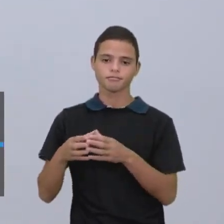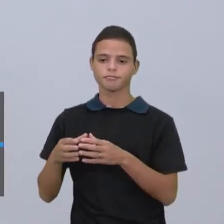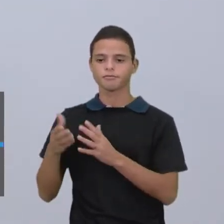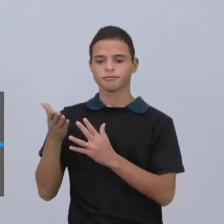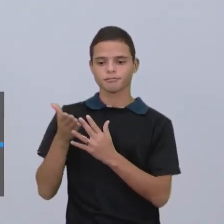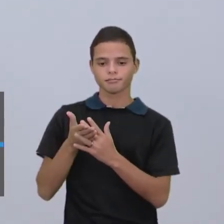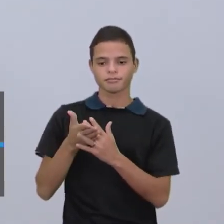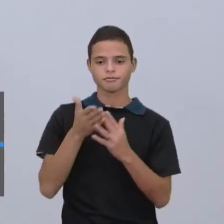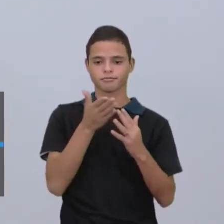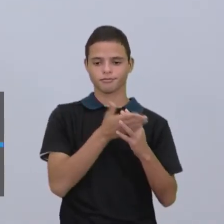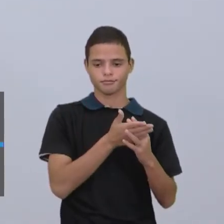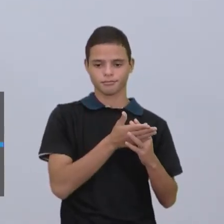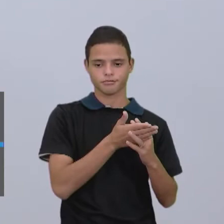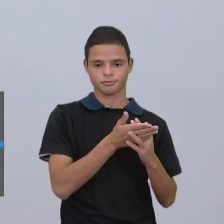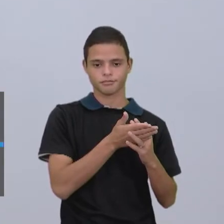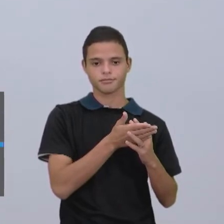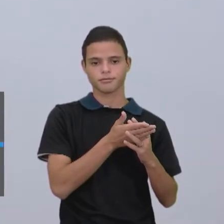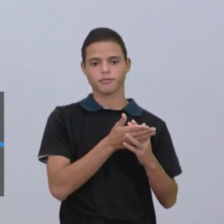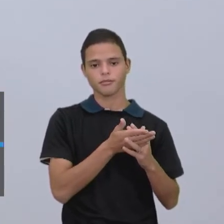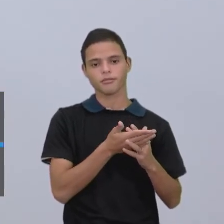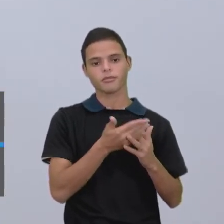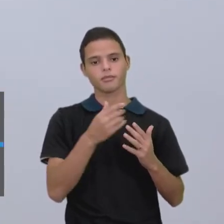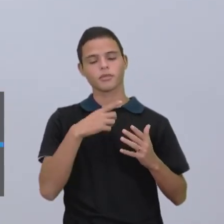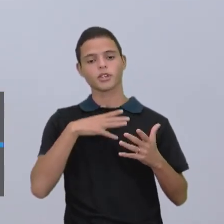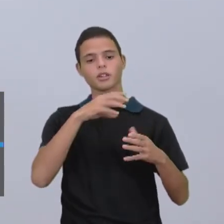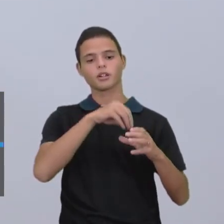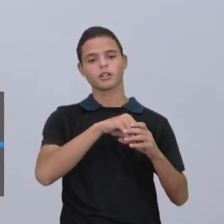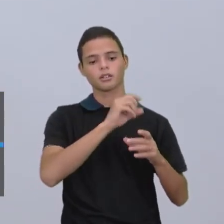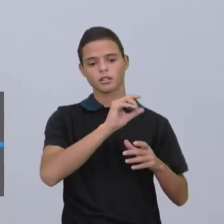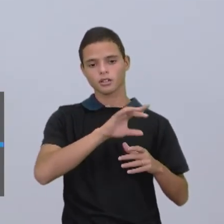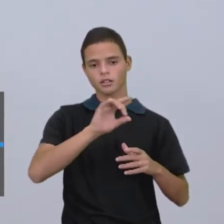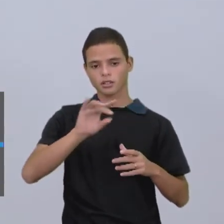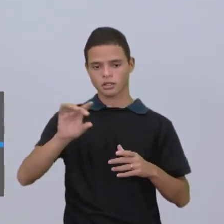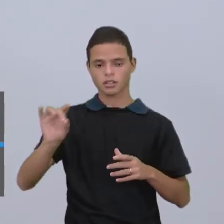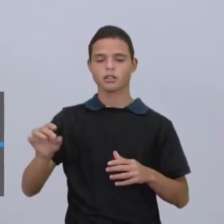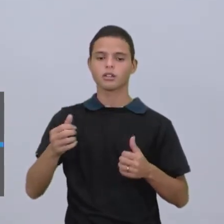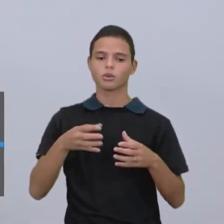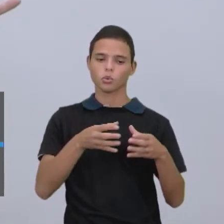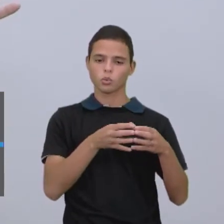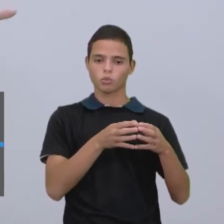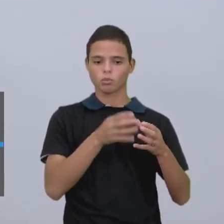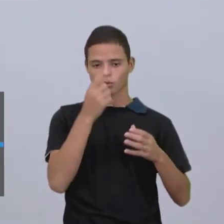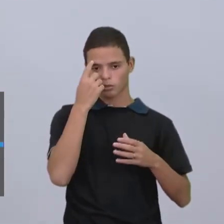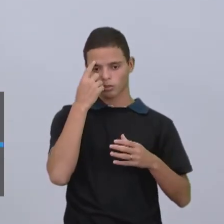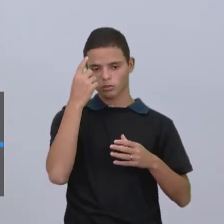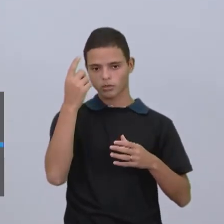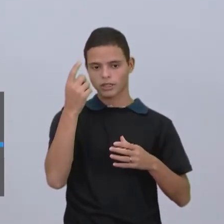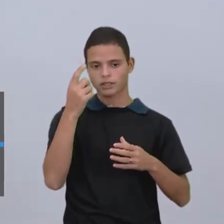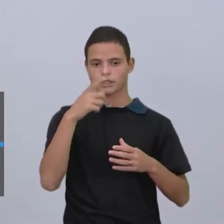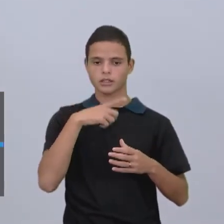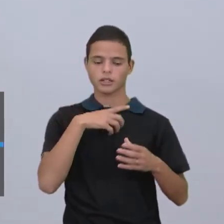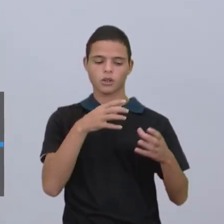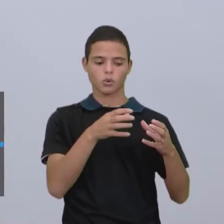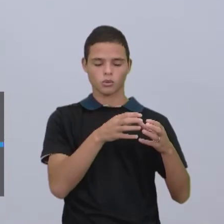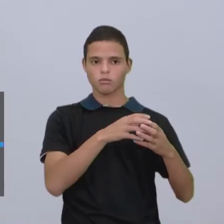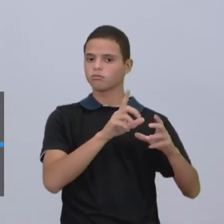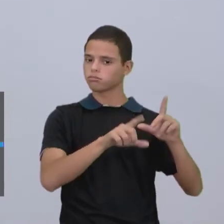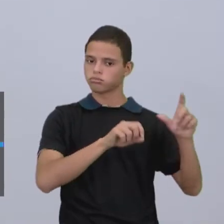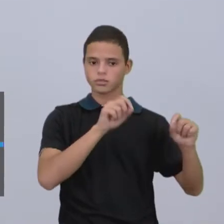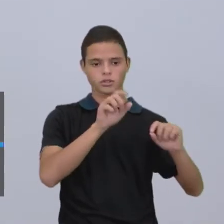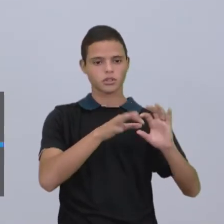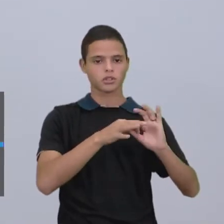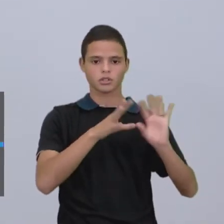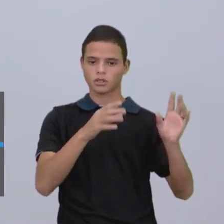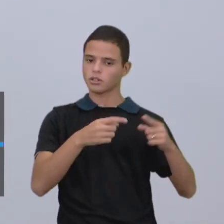terceiro eu pego metade. Eu tô pegando proporcionalmente dentro de cada subgrupo. Então, pensa. Você tinha lá o grupão, você escolheu aleatoriamente. Tá.